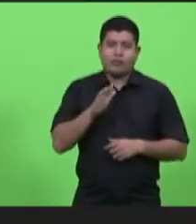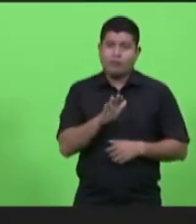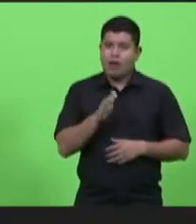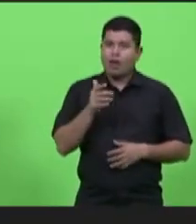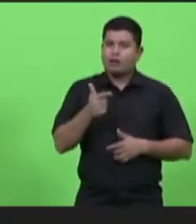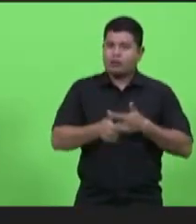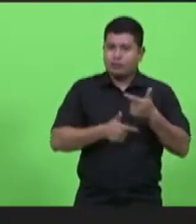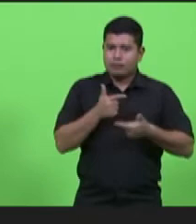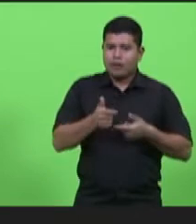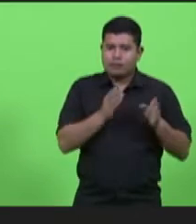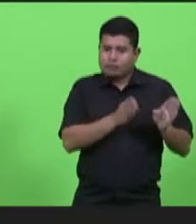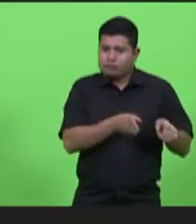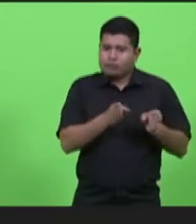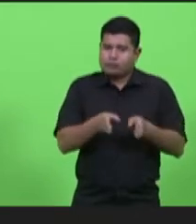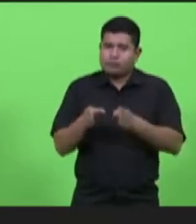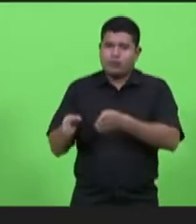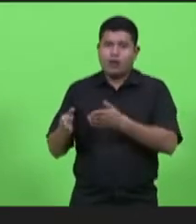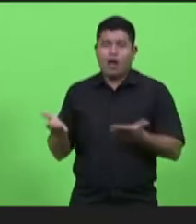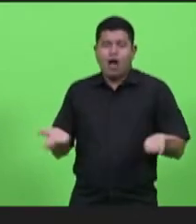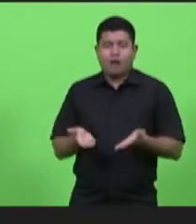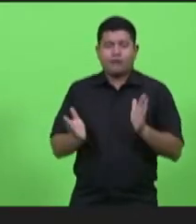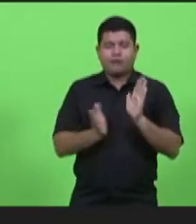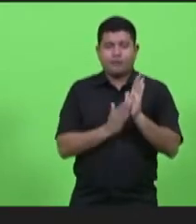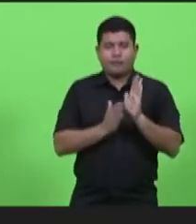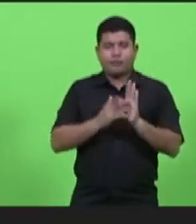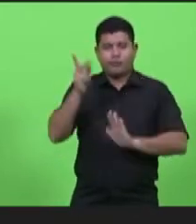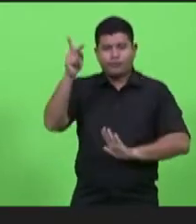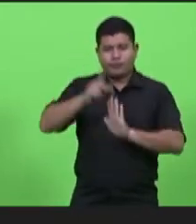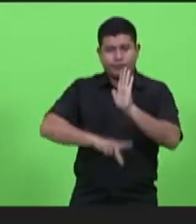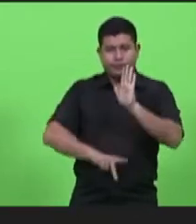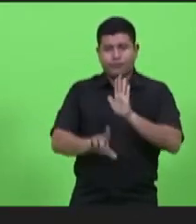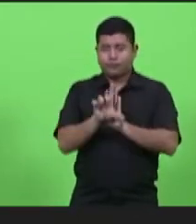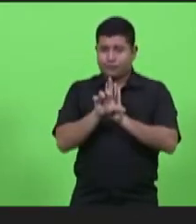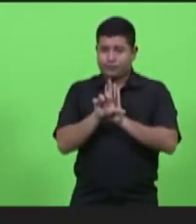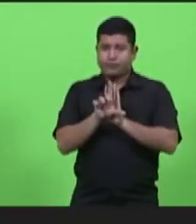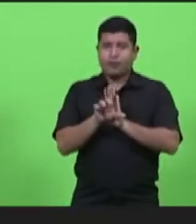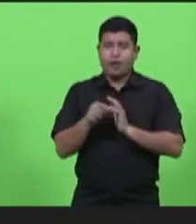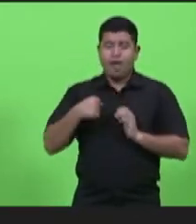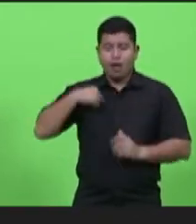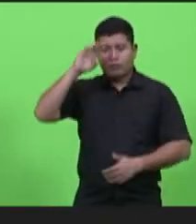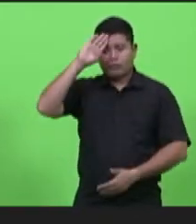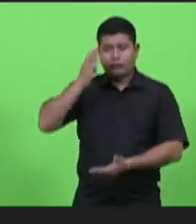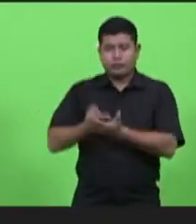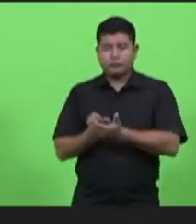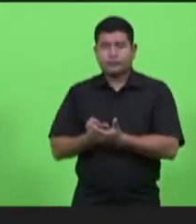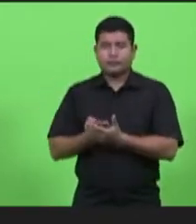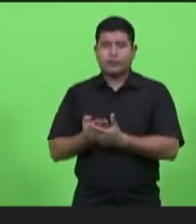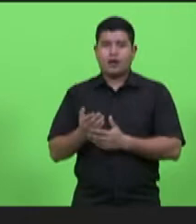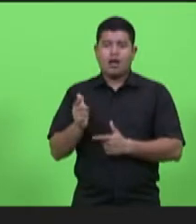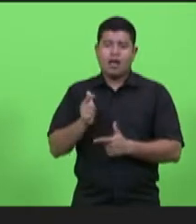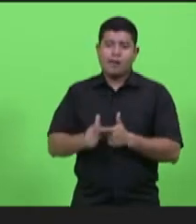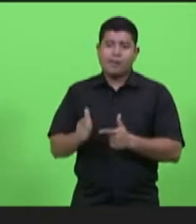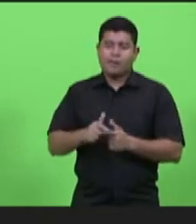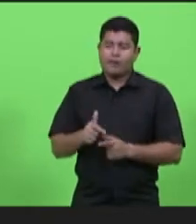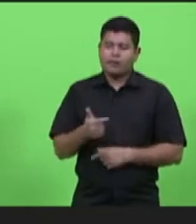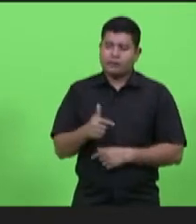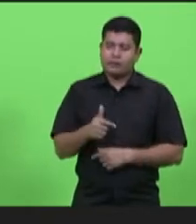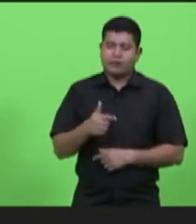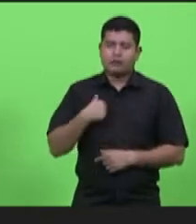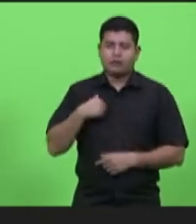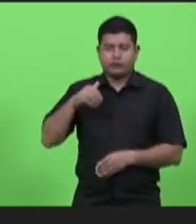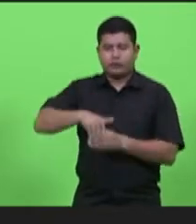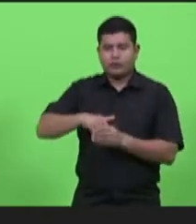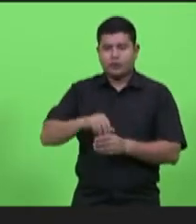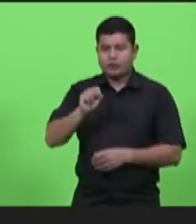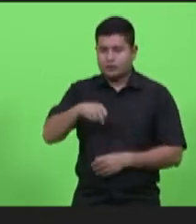bem organizado, da forma como está se propondo neste projeto de lei, acredito que não temos problema nenhum de votar positivamente a matéria.